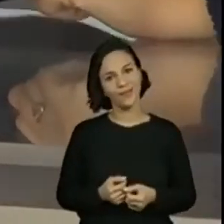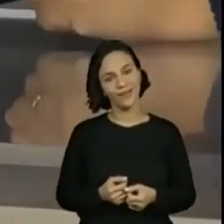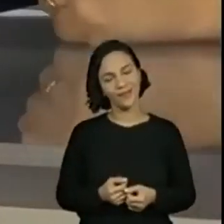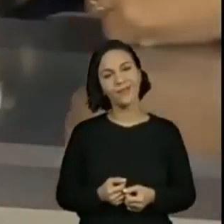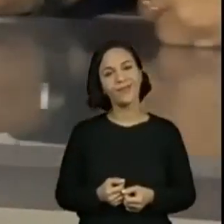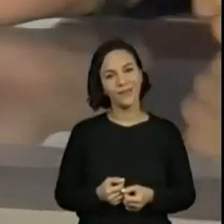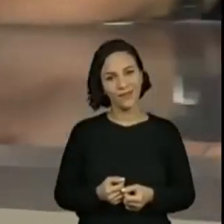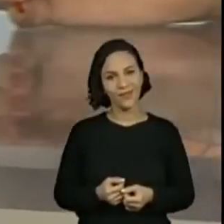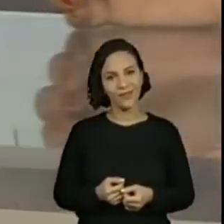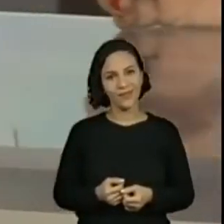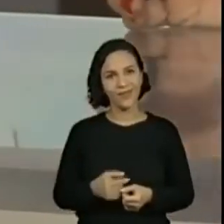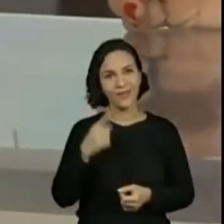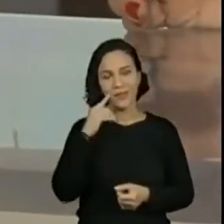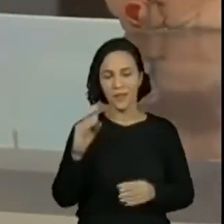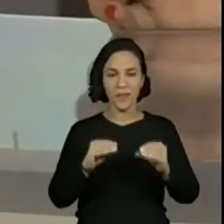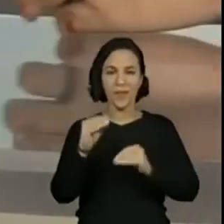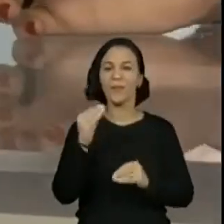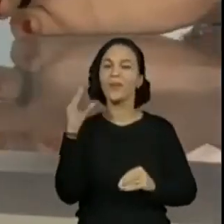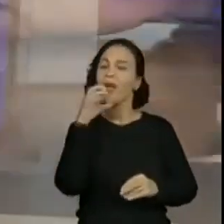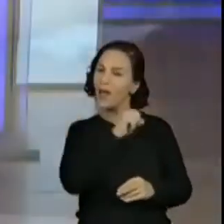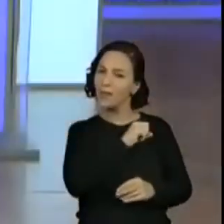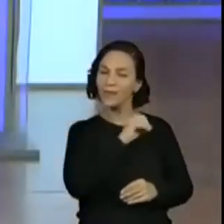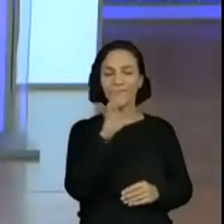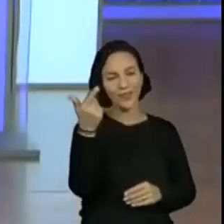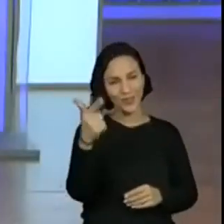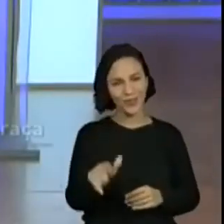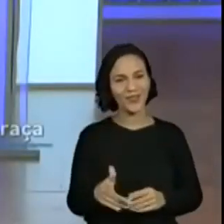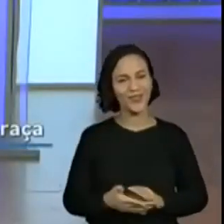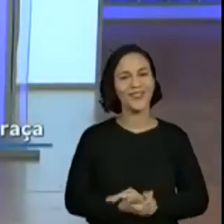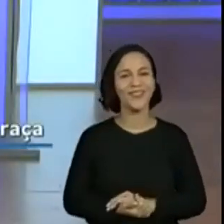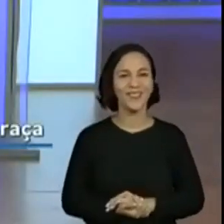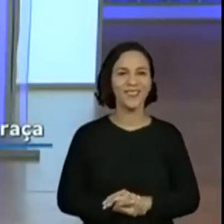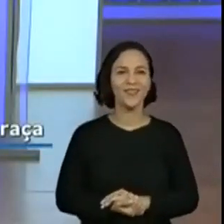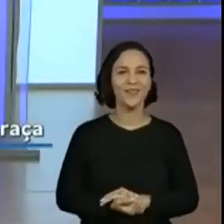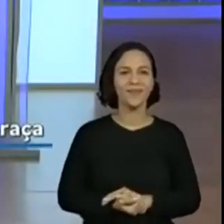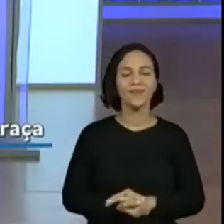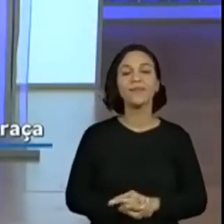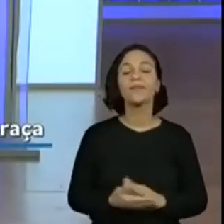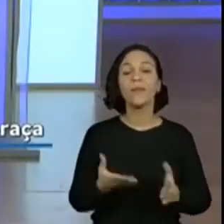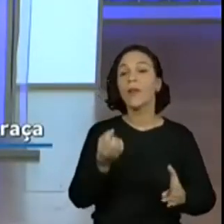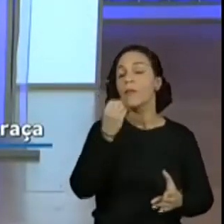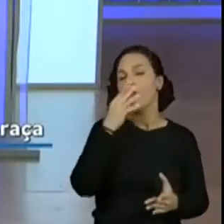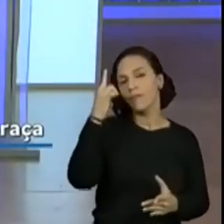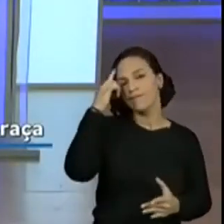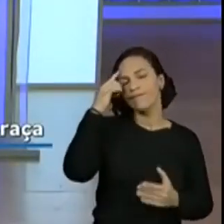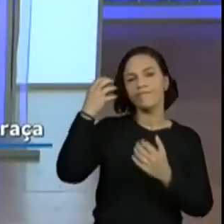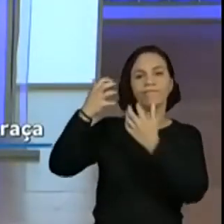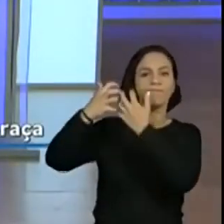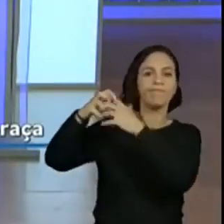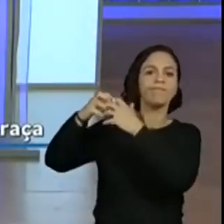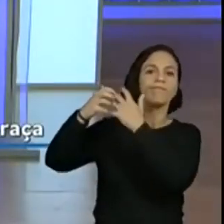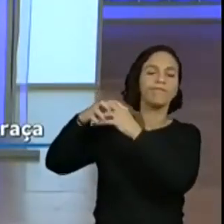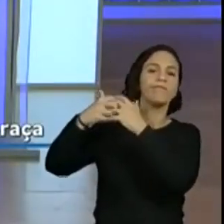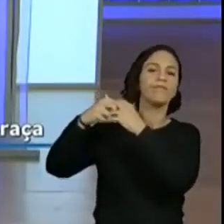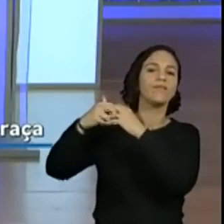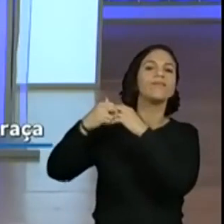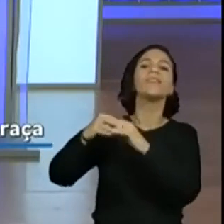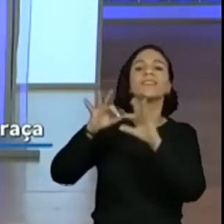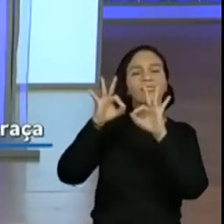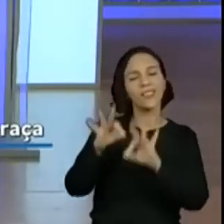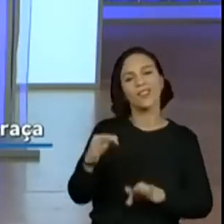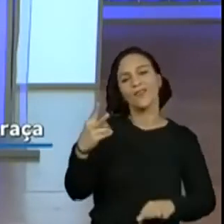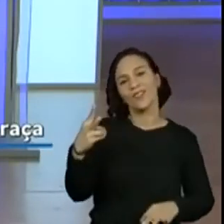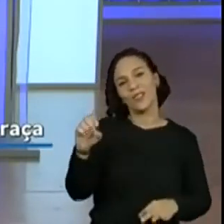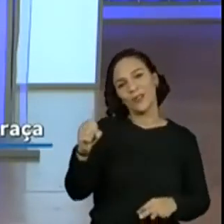a professora falou que eu montei muito rápido. E é bem legal a gente pensar nisso, né? Lá, 28, 28,